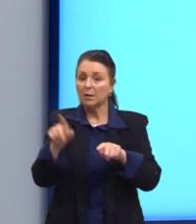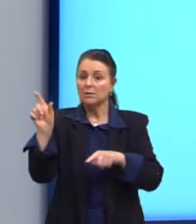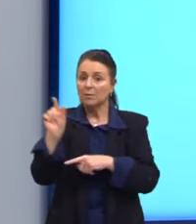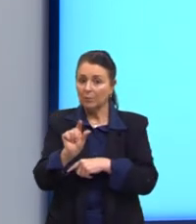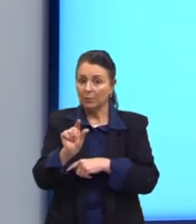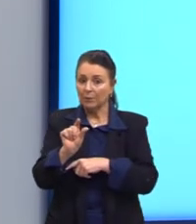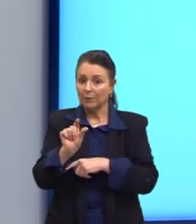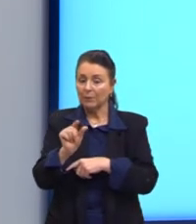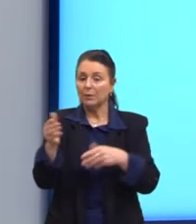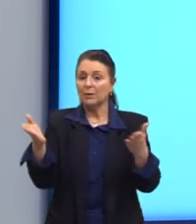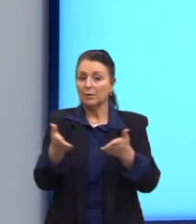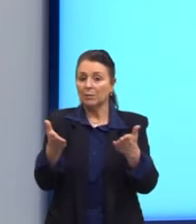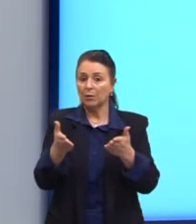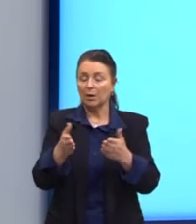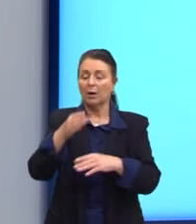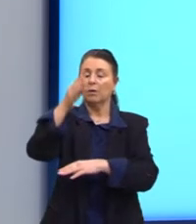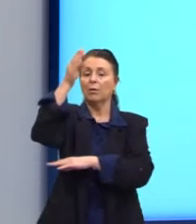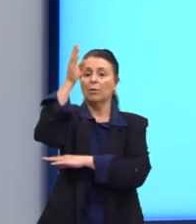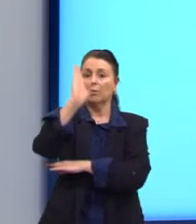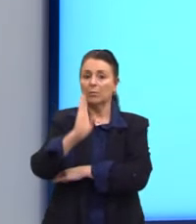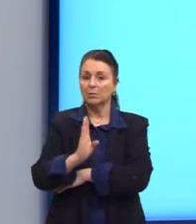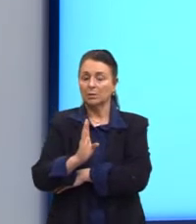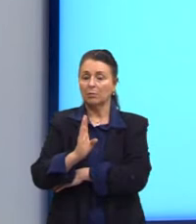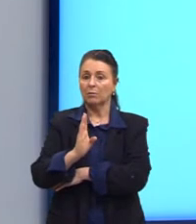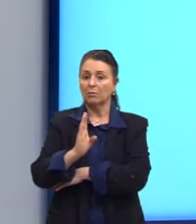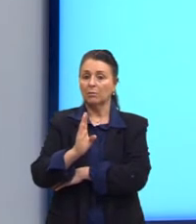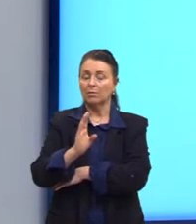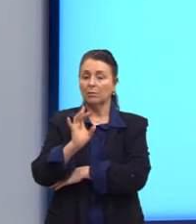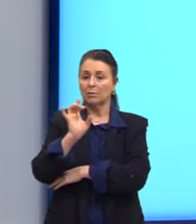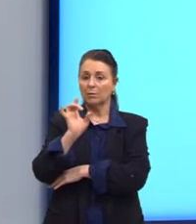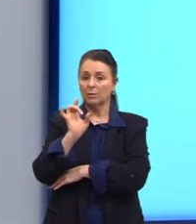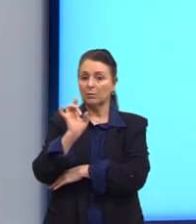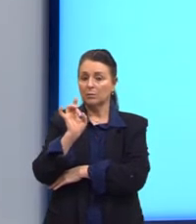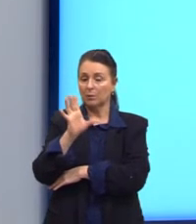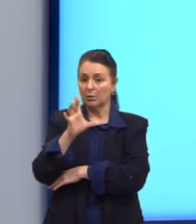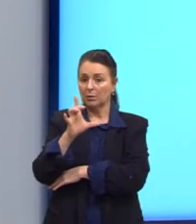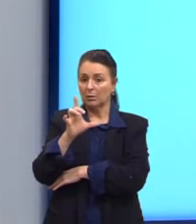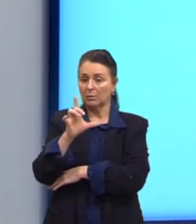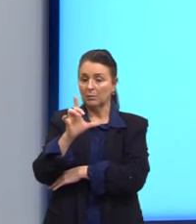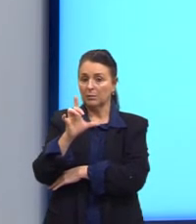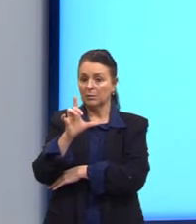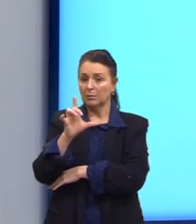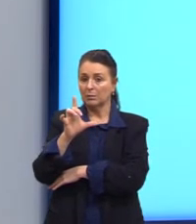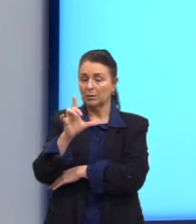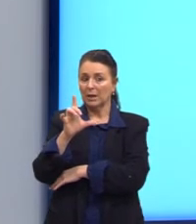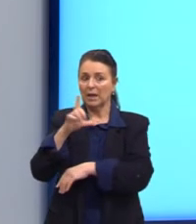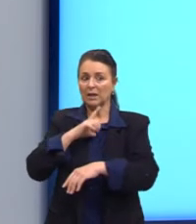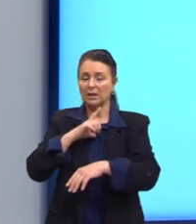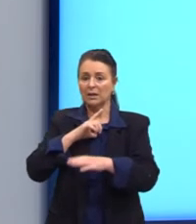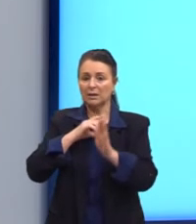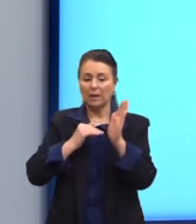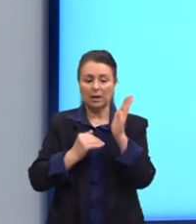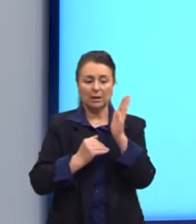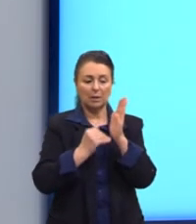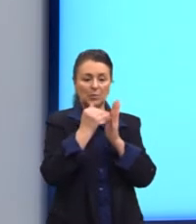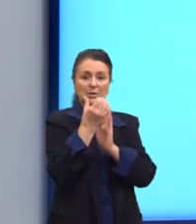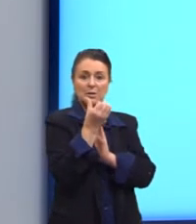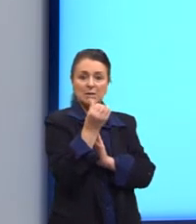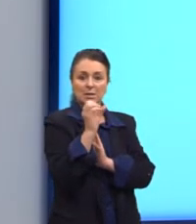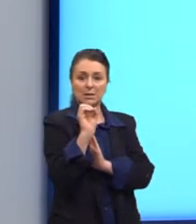um parênteses ali porque o Brasil é apenas ele tá lá na posição 60